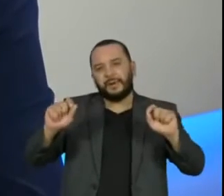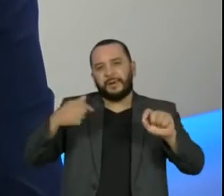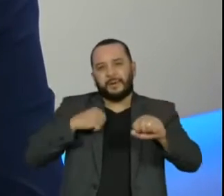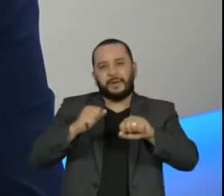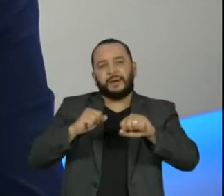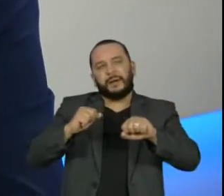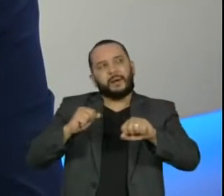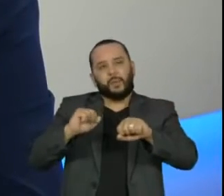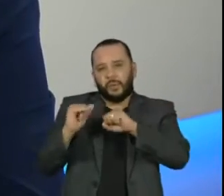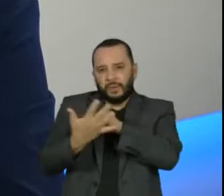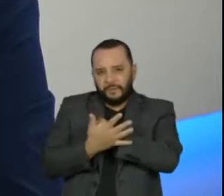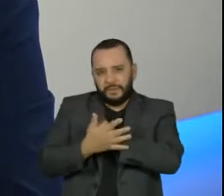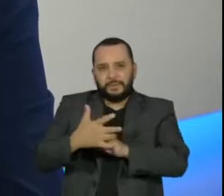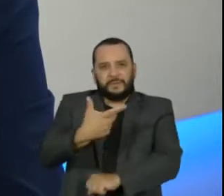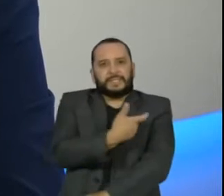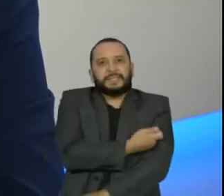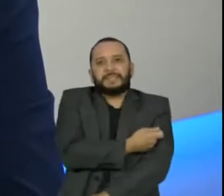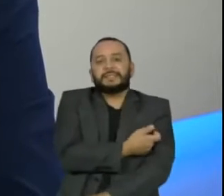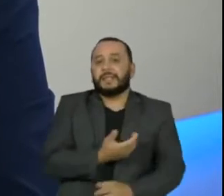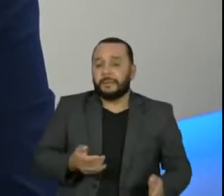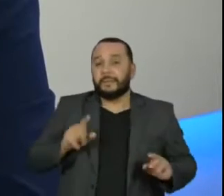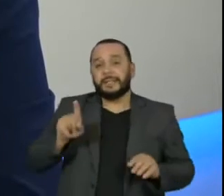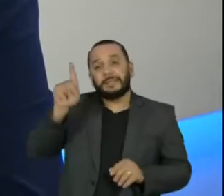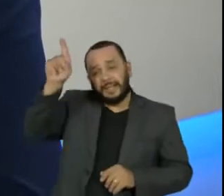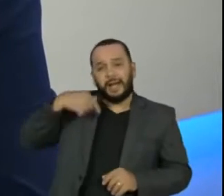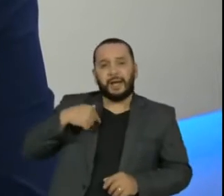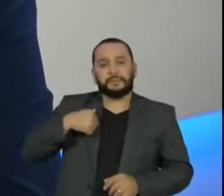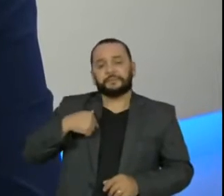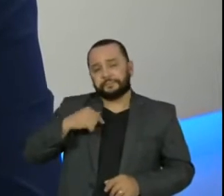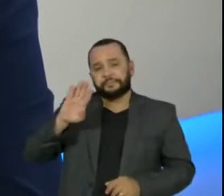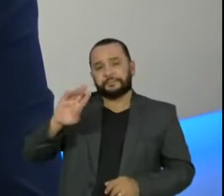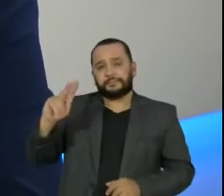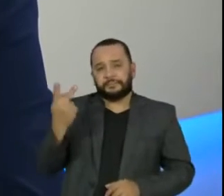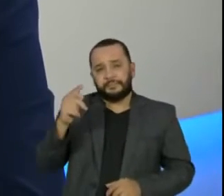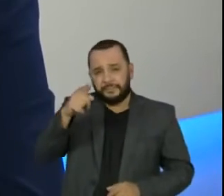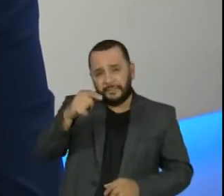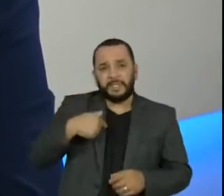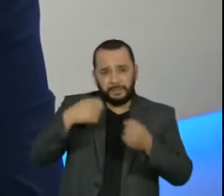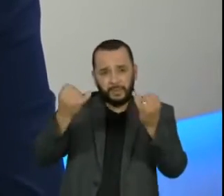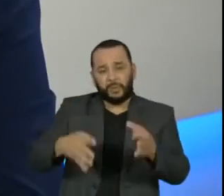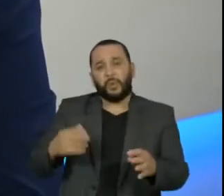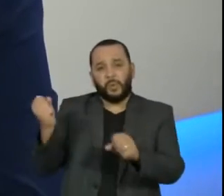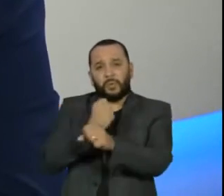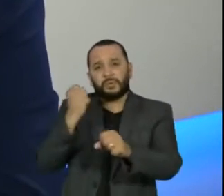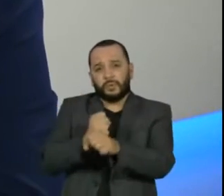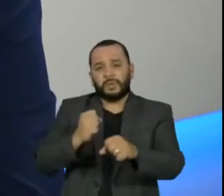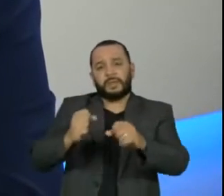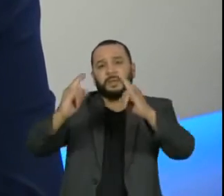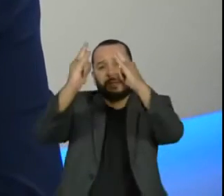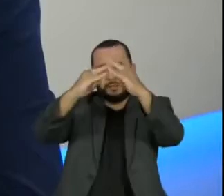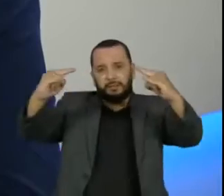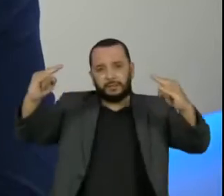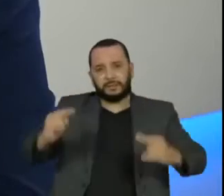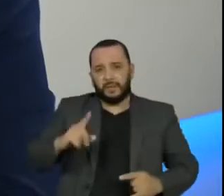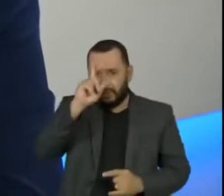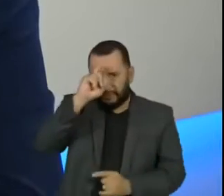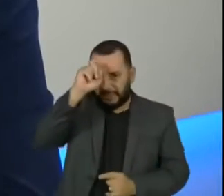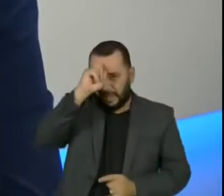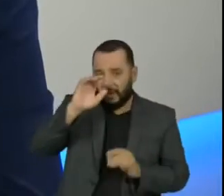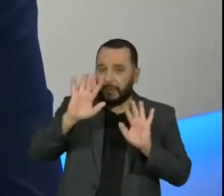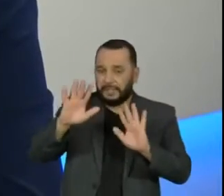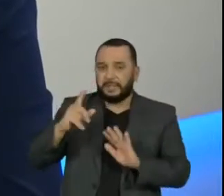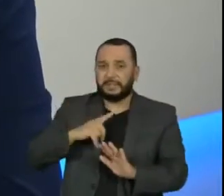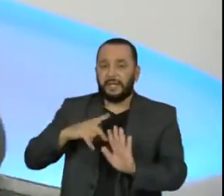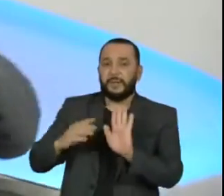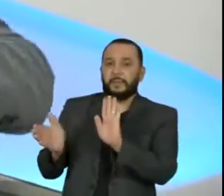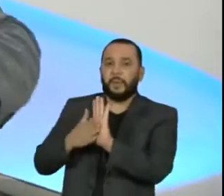eu queria entender o episódio lá em Belo Horizonte da questão do hospital de campanha, né? O senhor disse que faria um hospital de campanha, disse que teria tido uma proposta indecorosa por